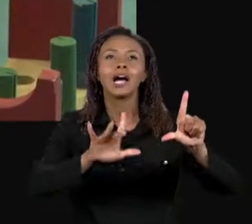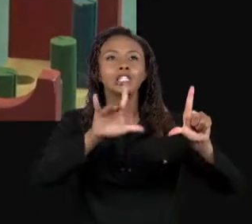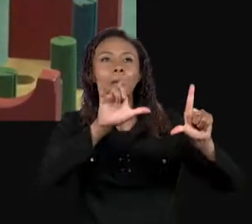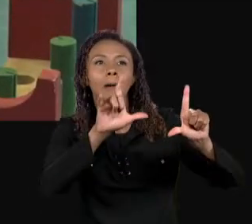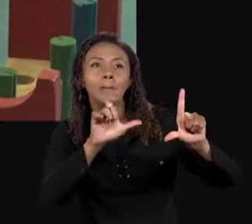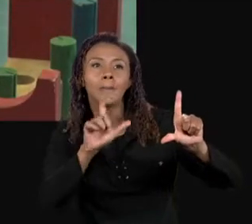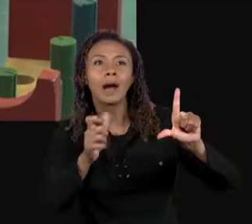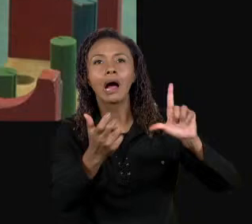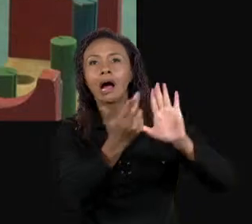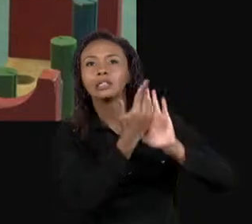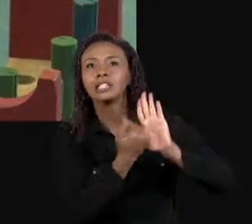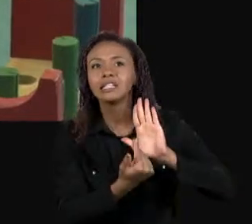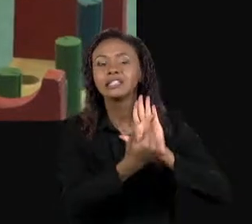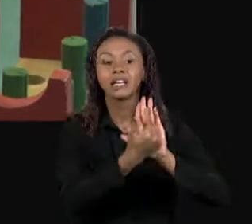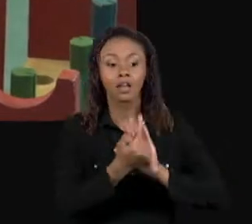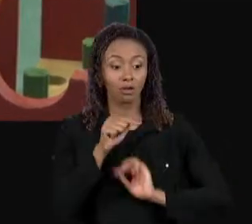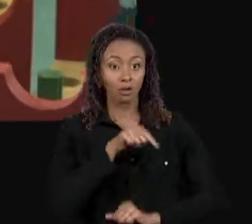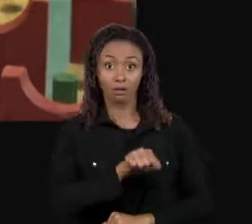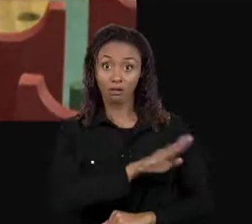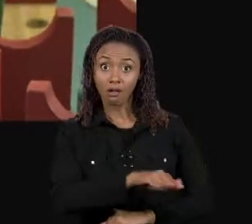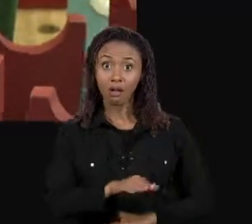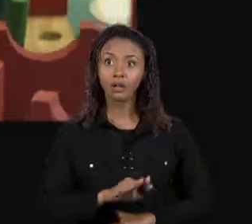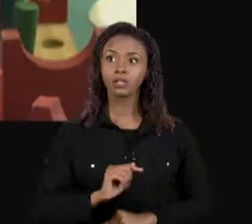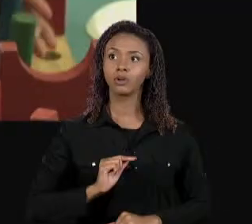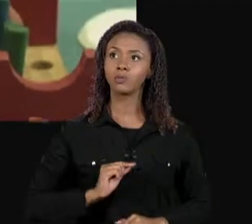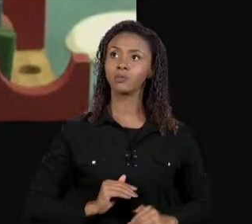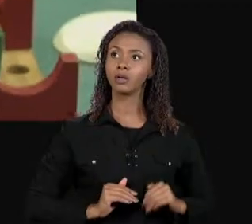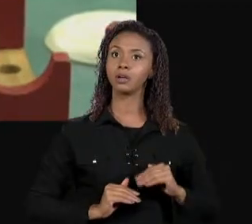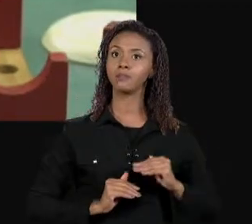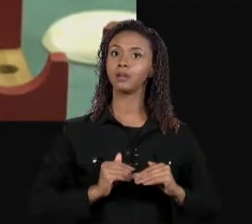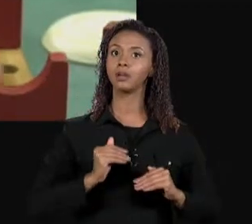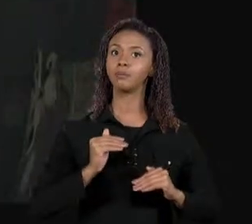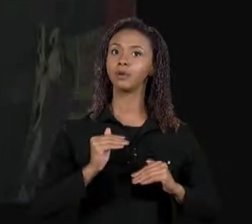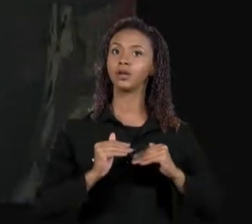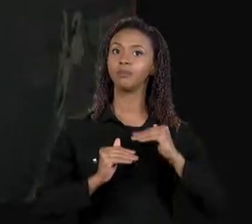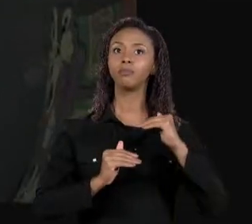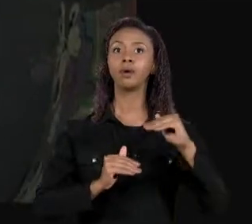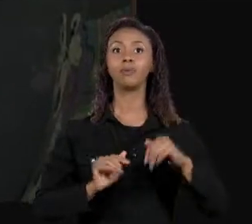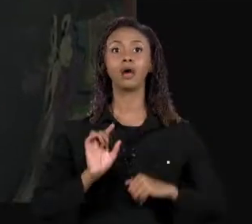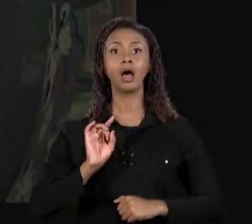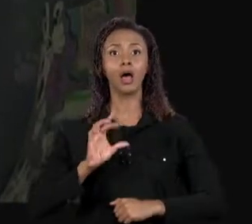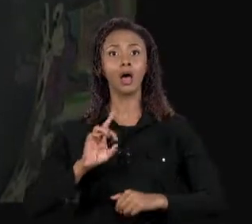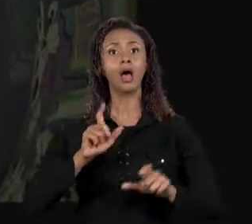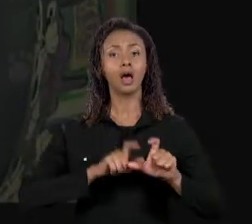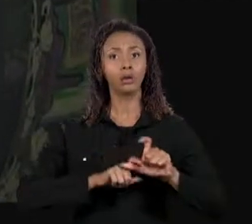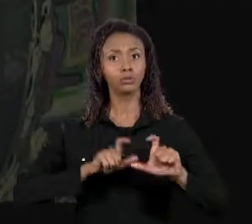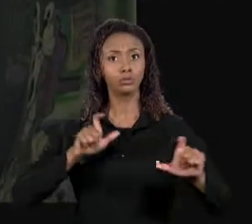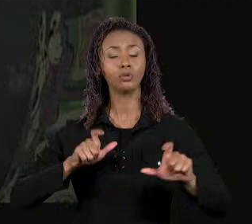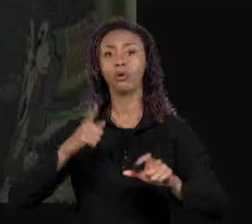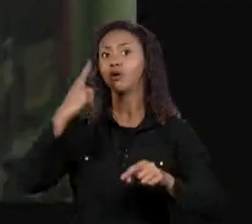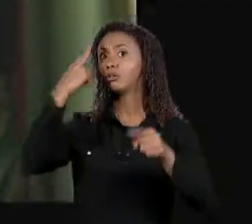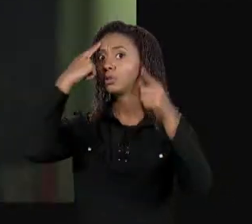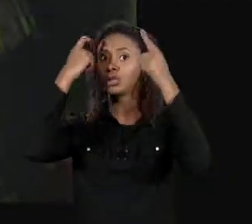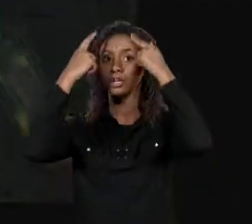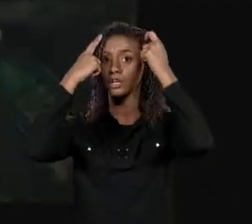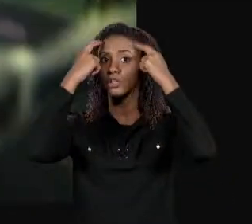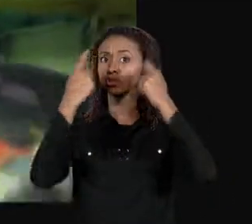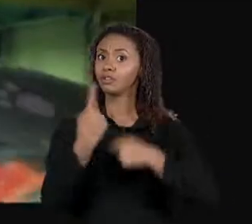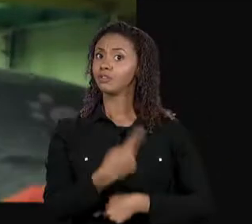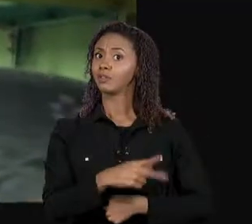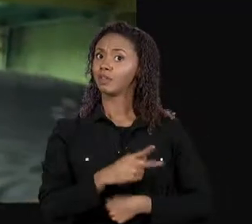ir se tornando cada vez mais, né, autônoma e criativa no uso dessas